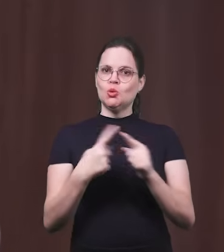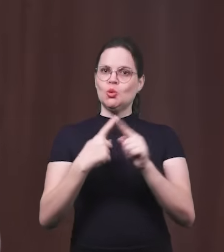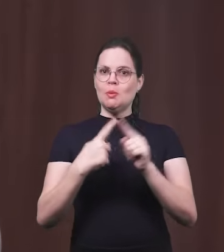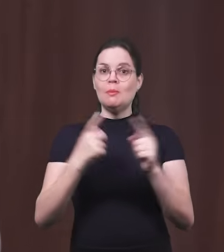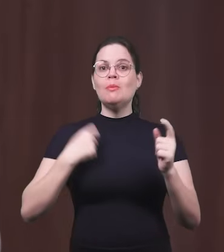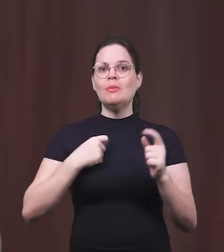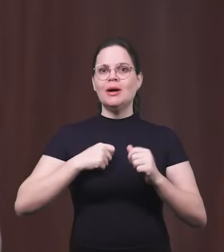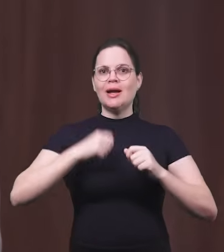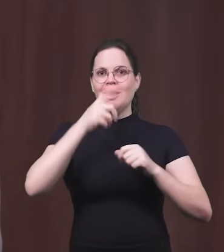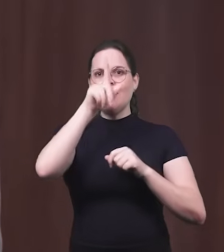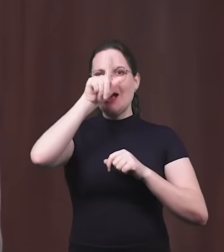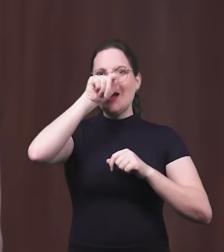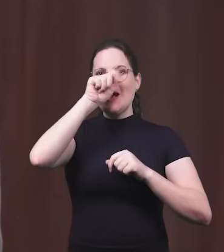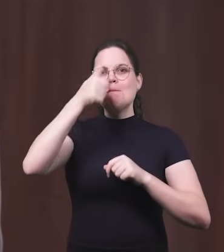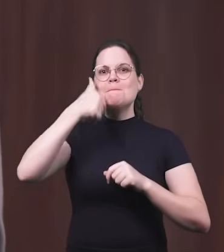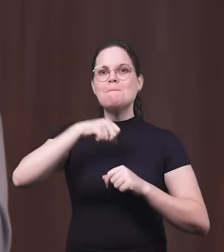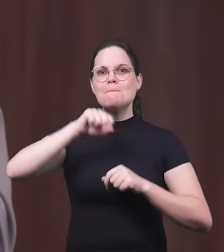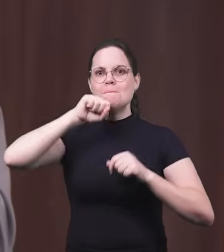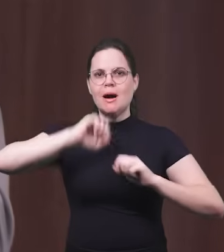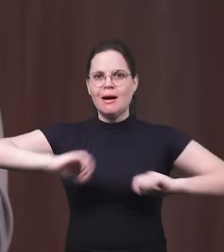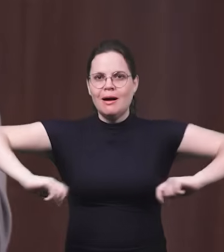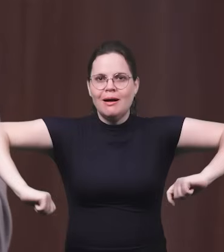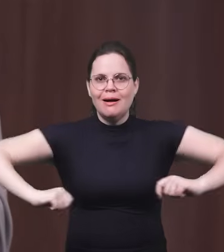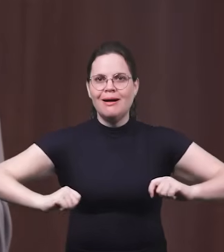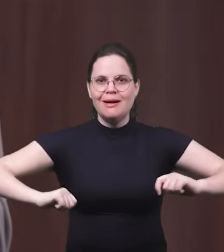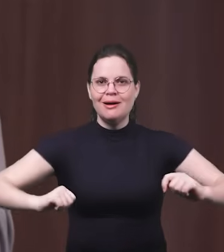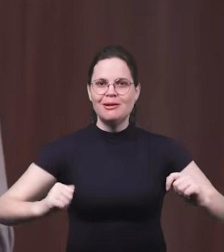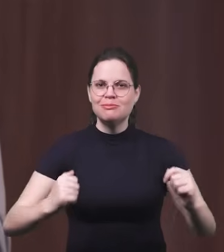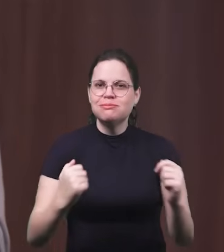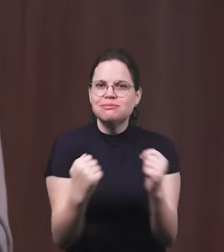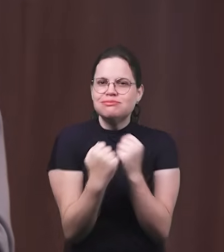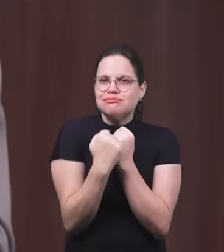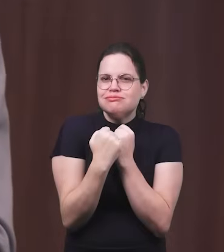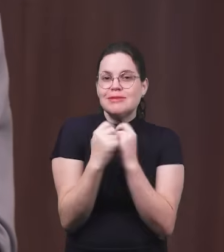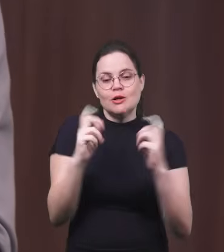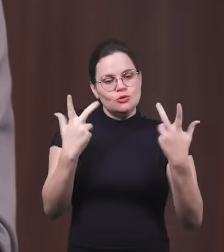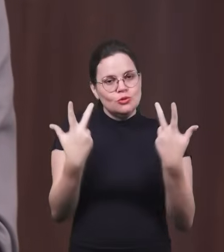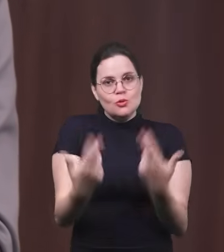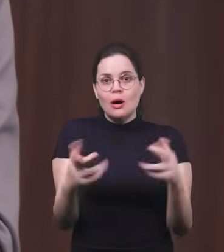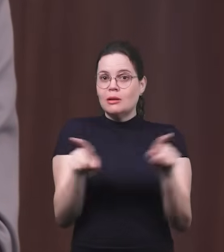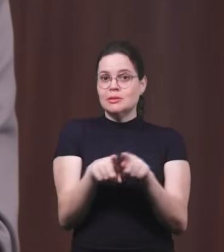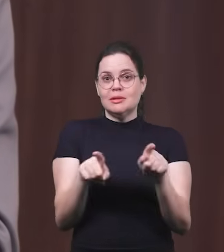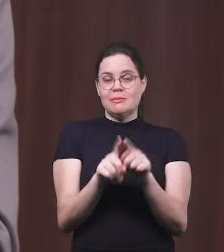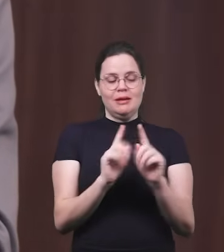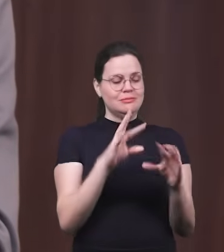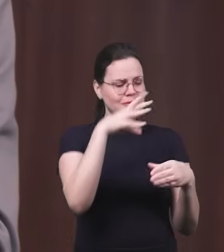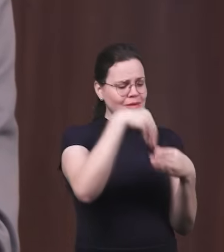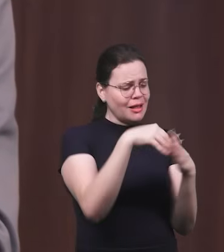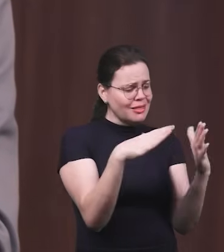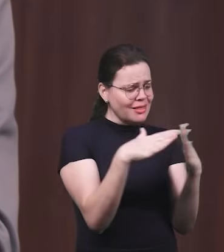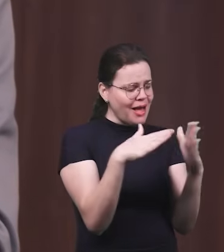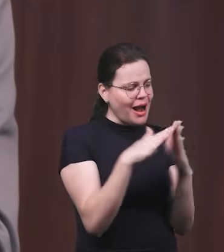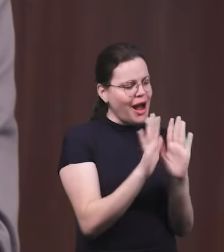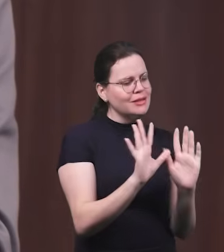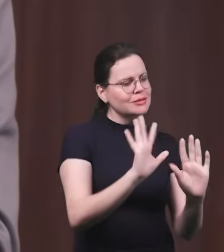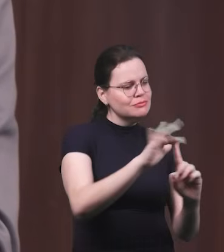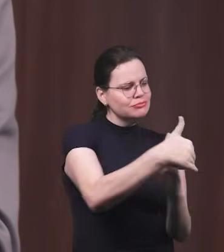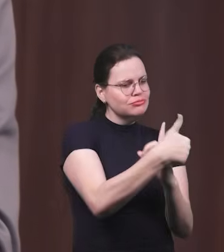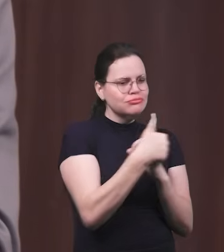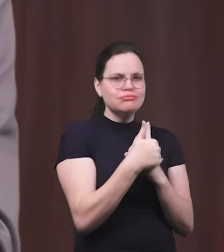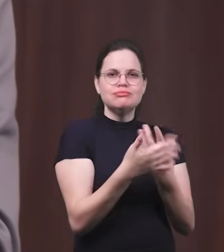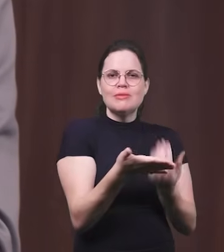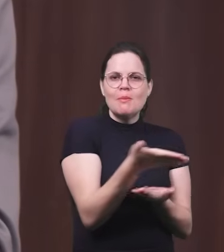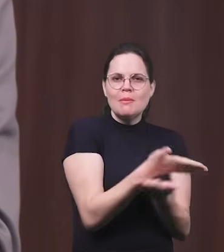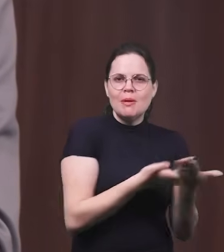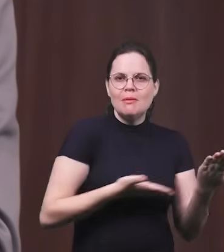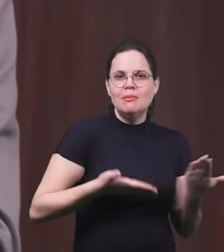acolhedor. Então nós gostaríamos de abrir então assim com esse tema, porque o que nós percebemos hoje em alguns lares é